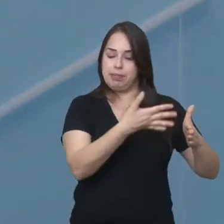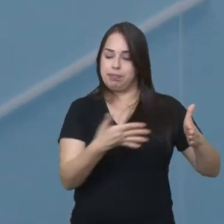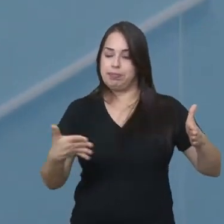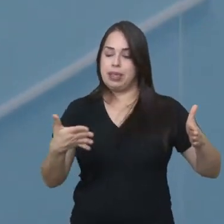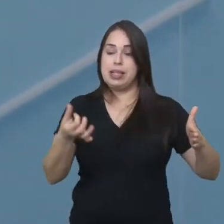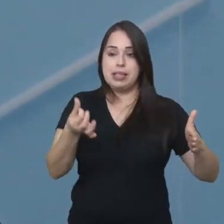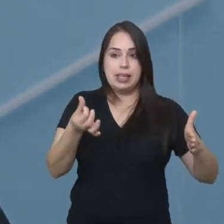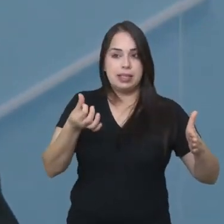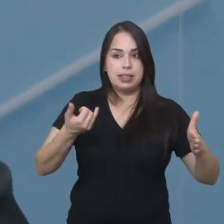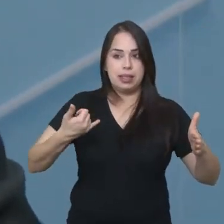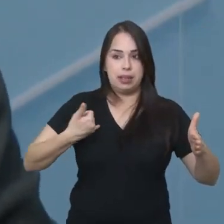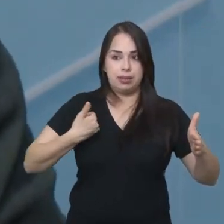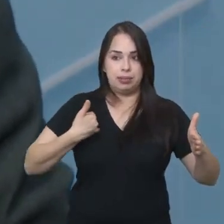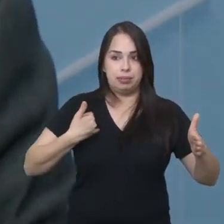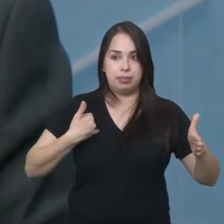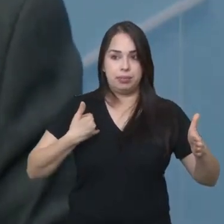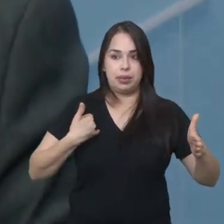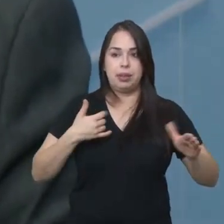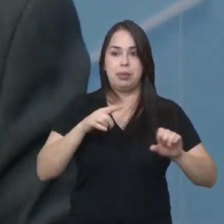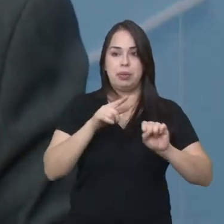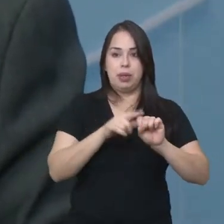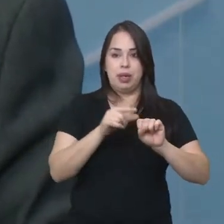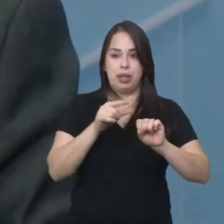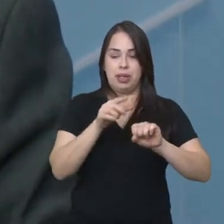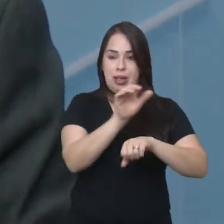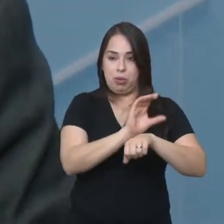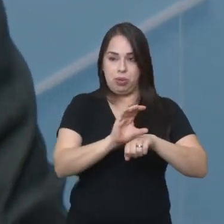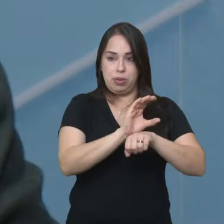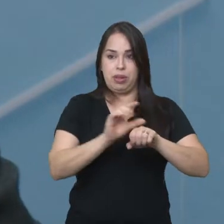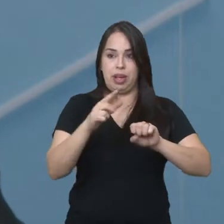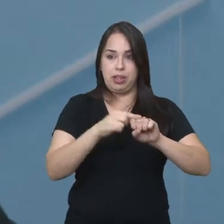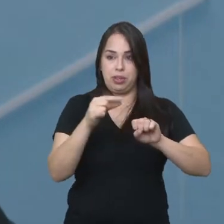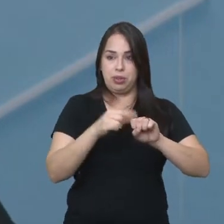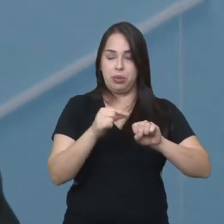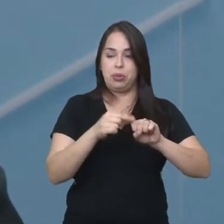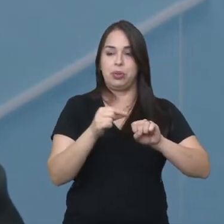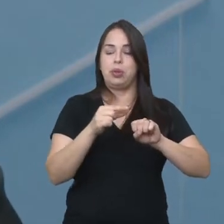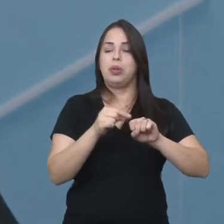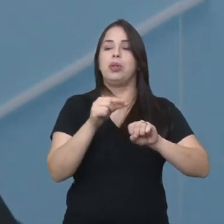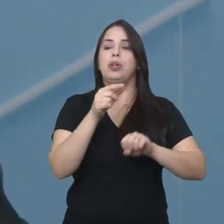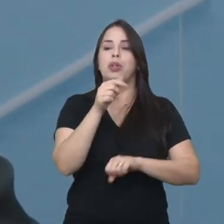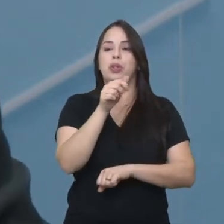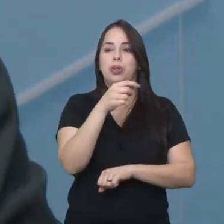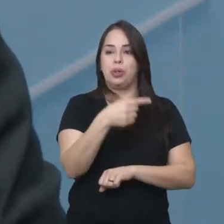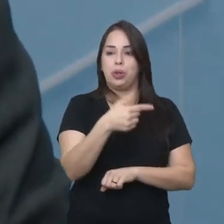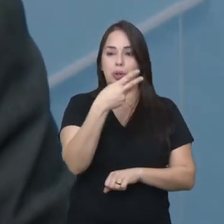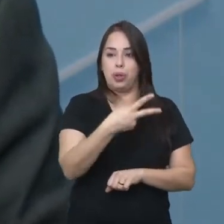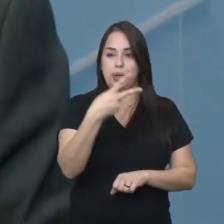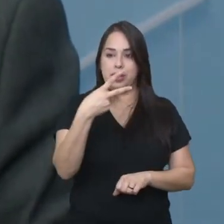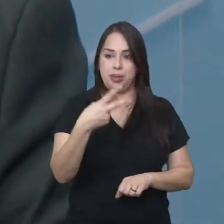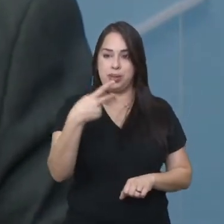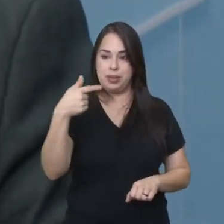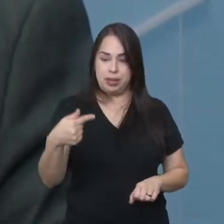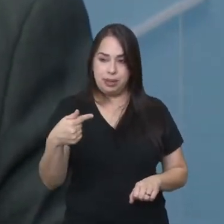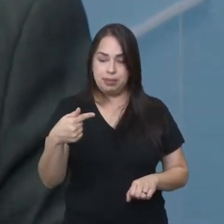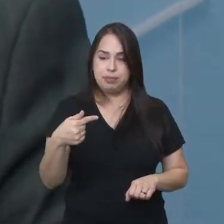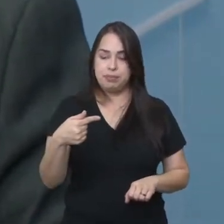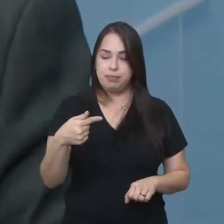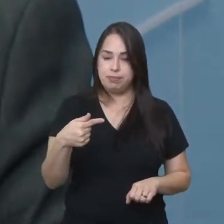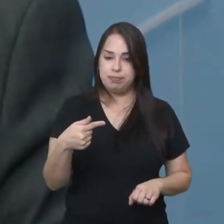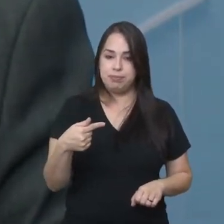após a Constituição Federal, no artigo 227, ter aberto a possibilidade